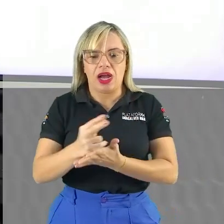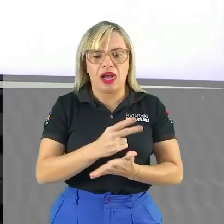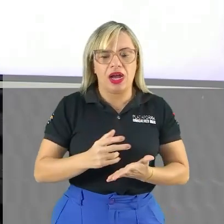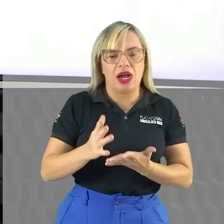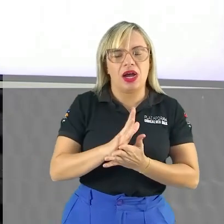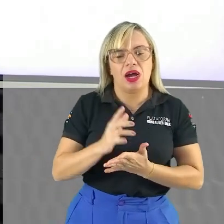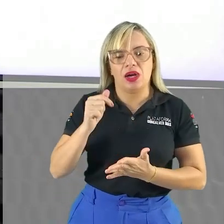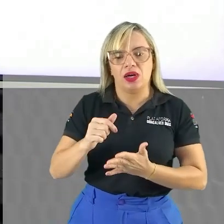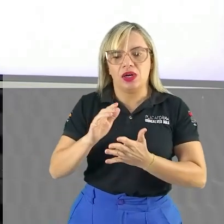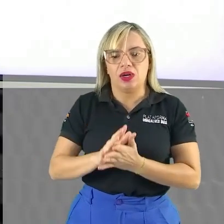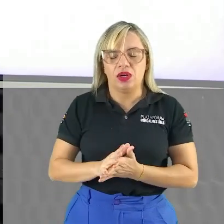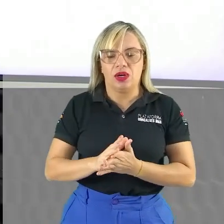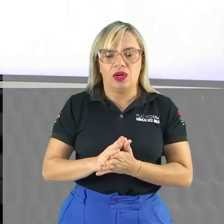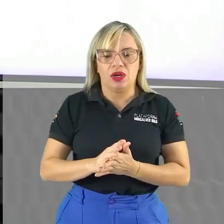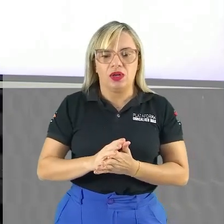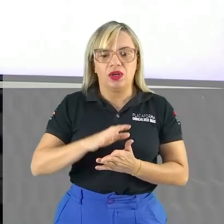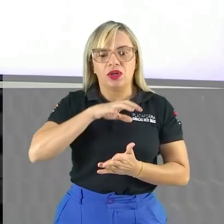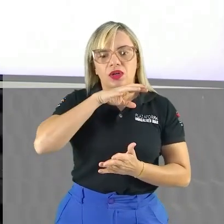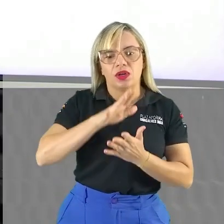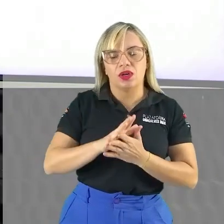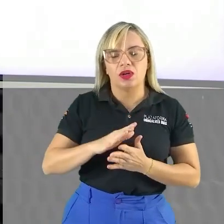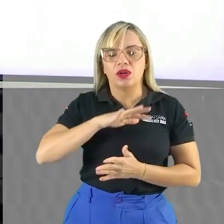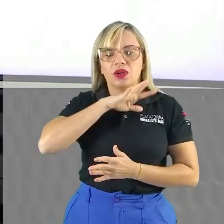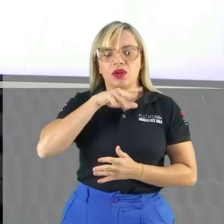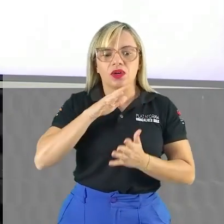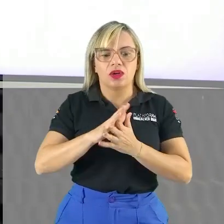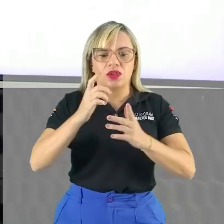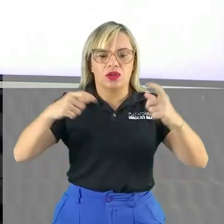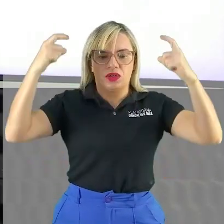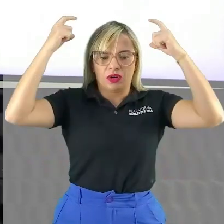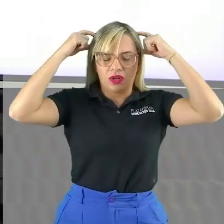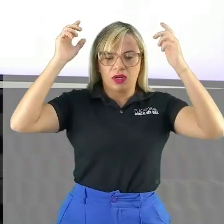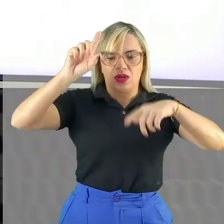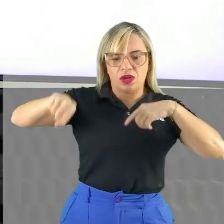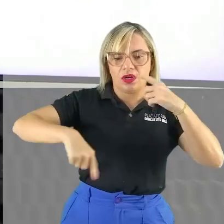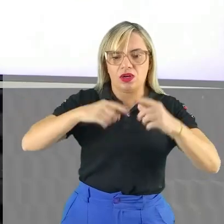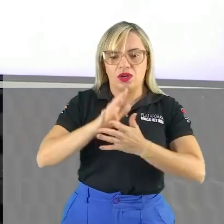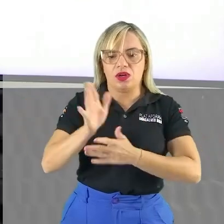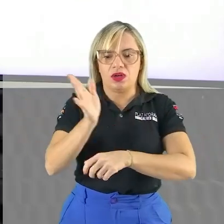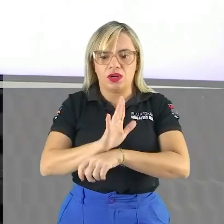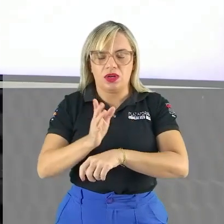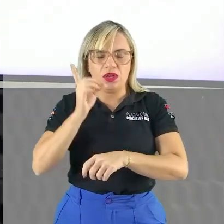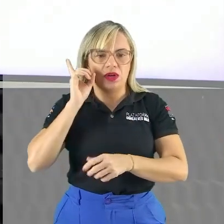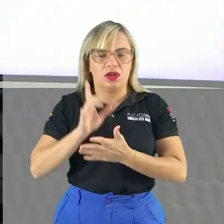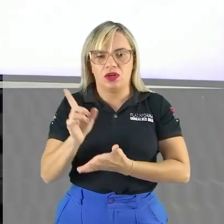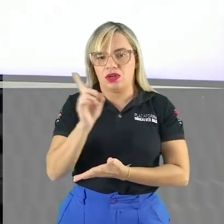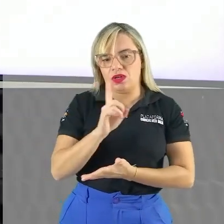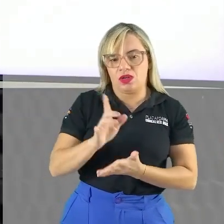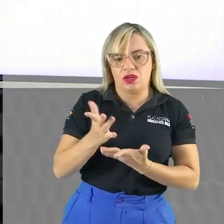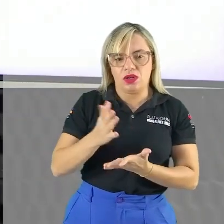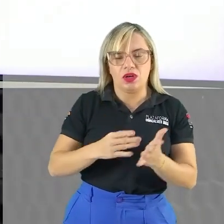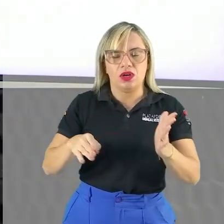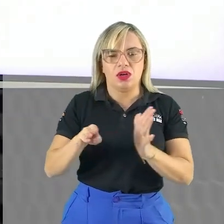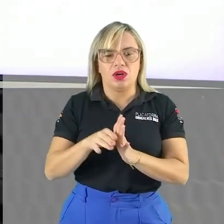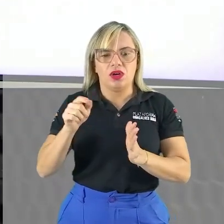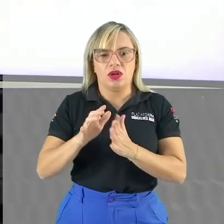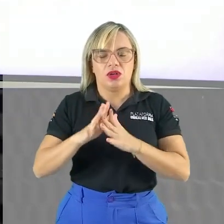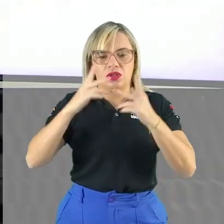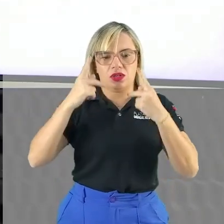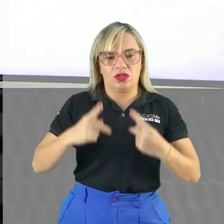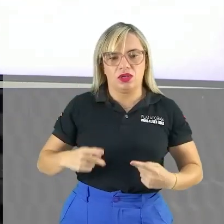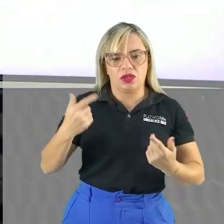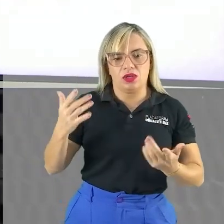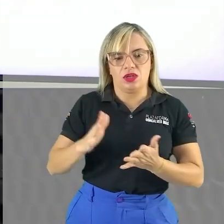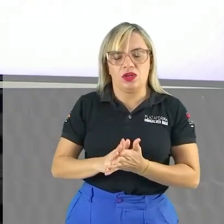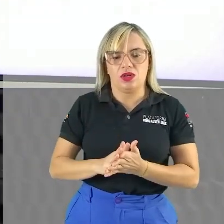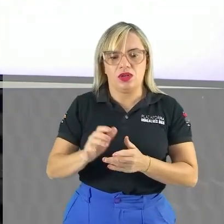bem-sucedido filme americano ambientado na África, não chegava a contar com um elenco de seres humanos. A produção cinematográfica,